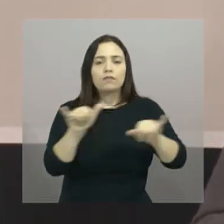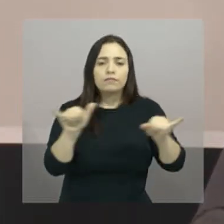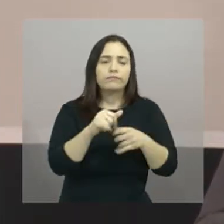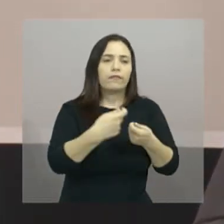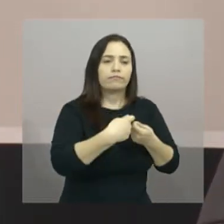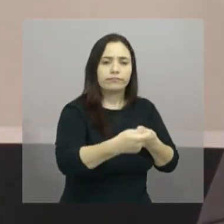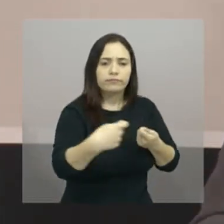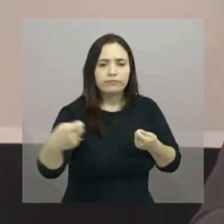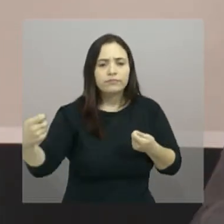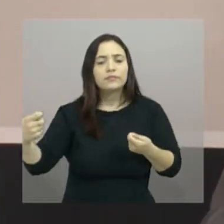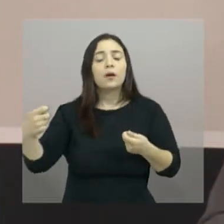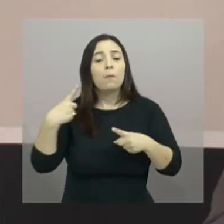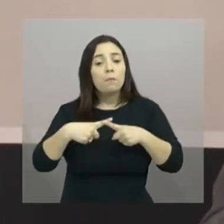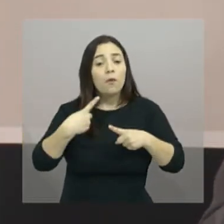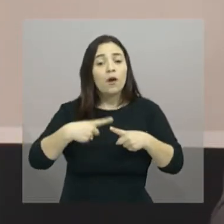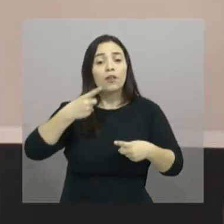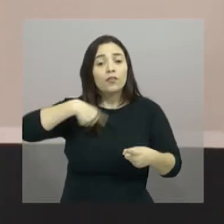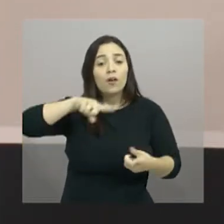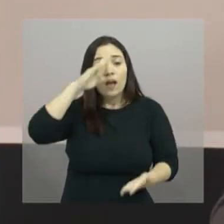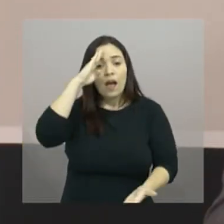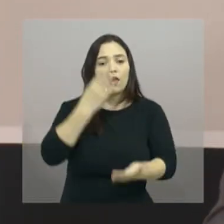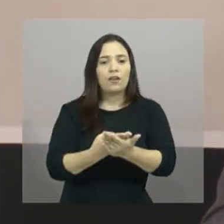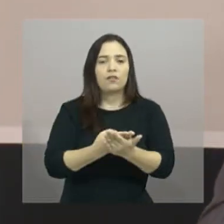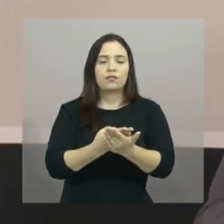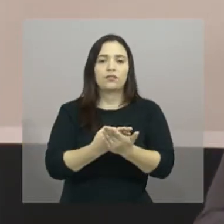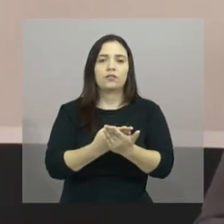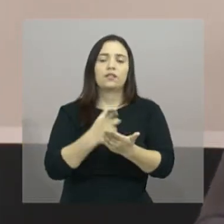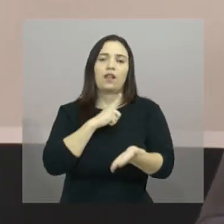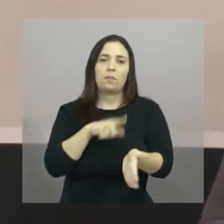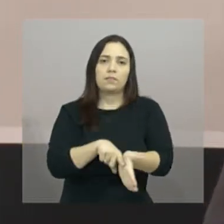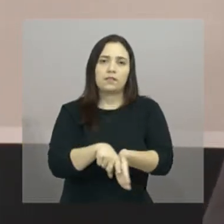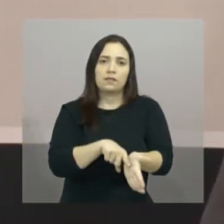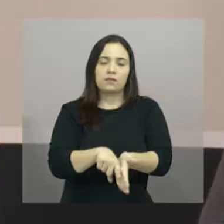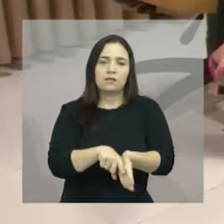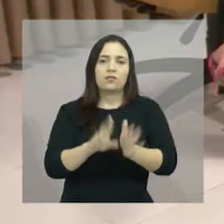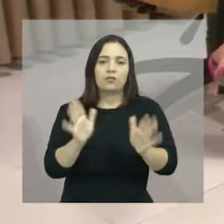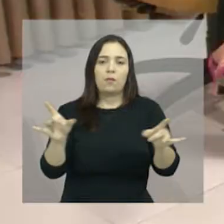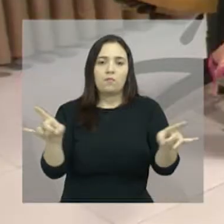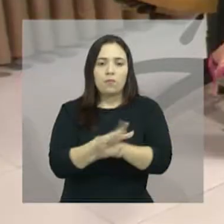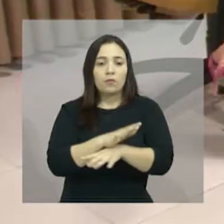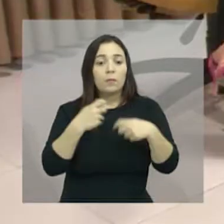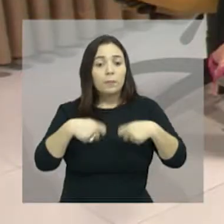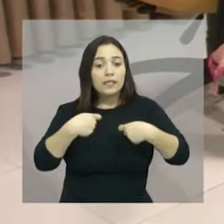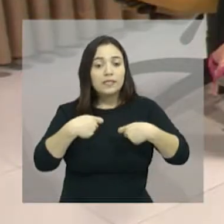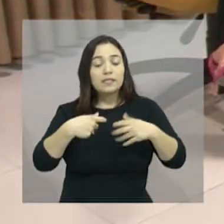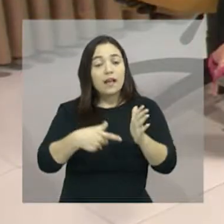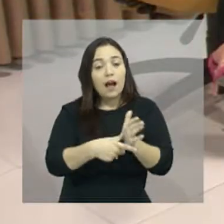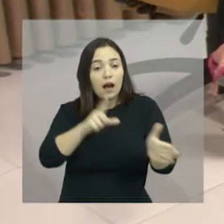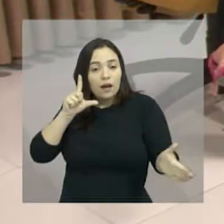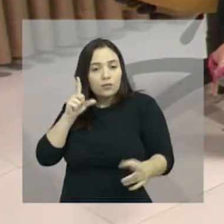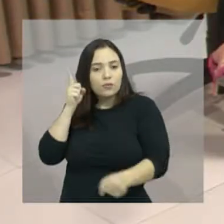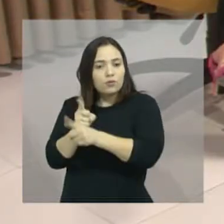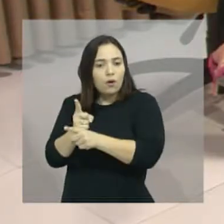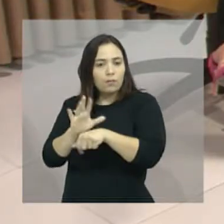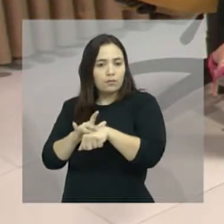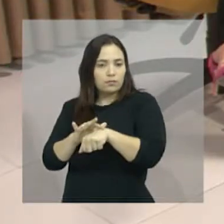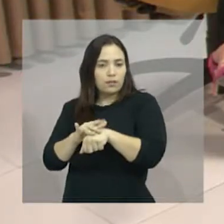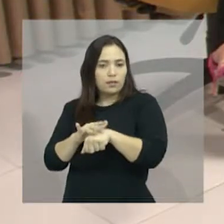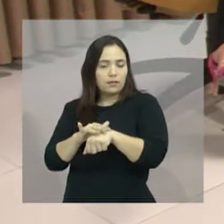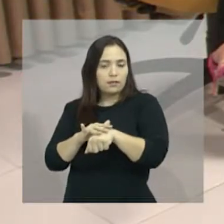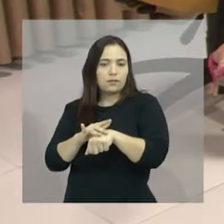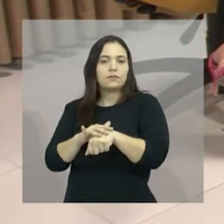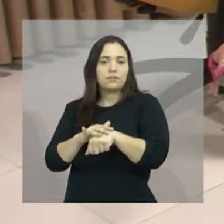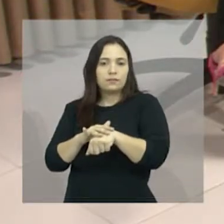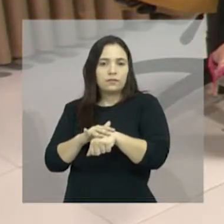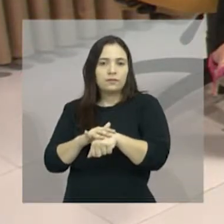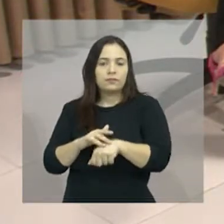gente acredita, a gente entende, são dados científicos que a prevenção é o melhor caminho, Ainda é uma doença que acomete